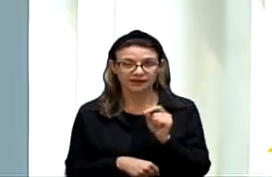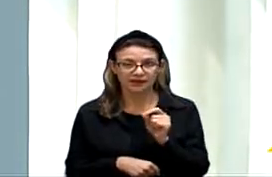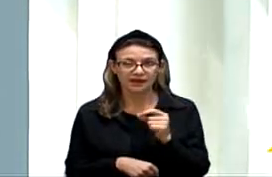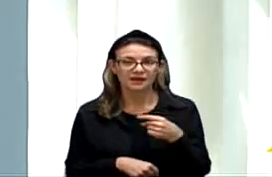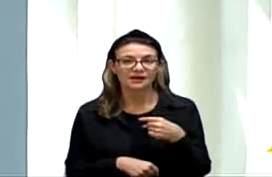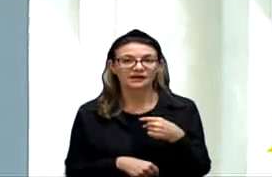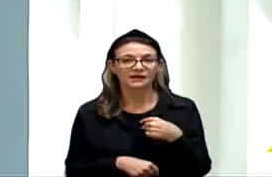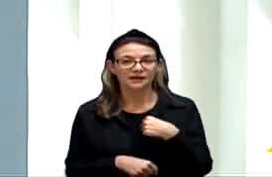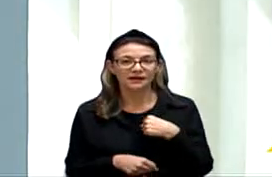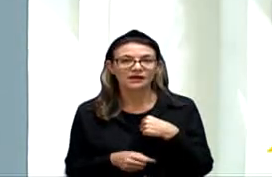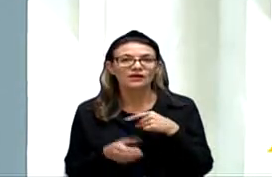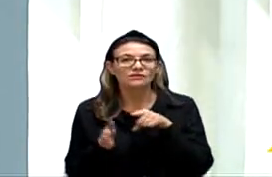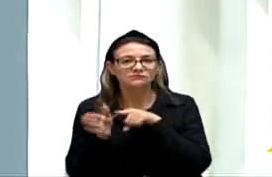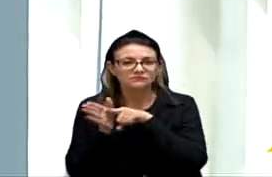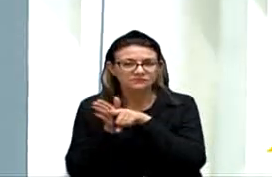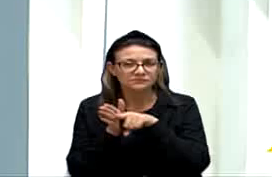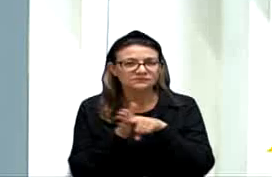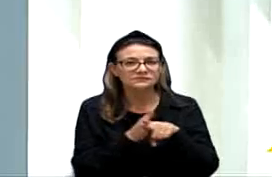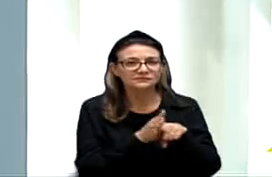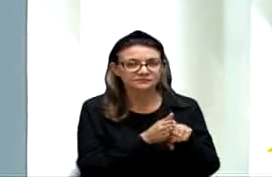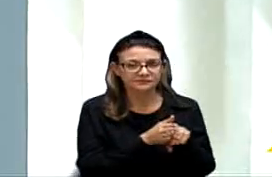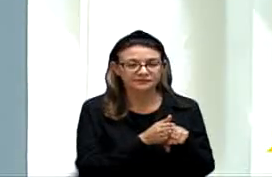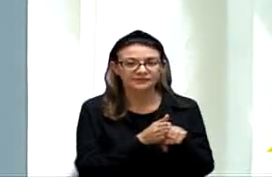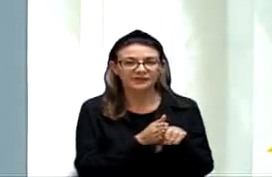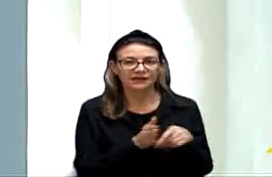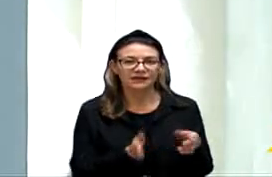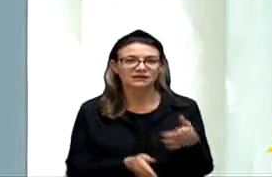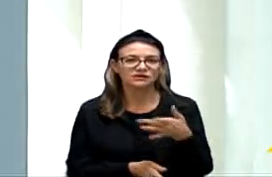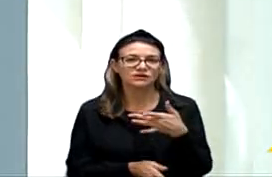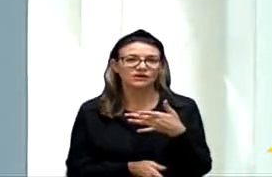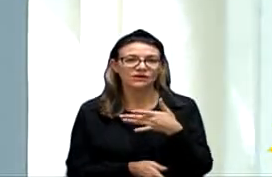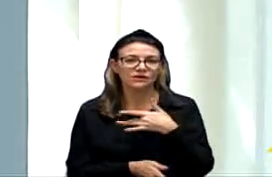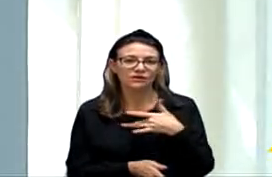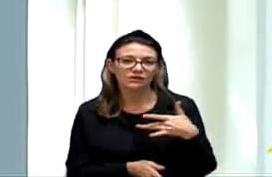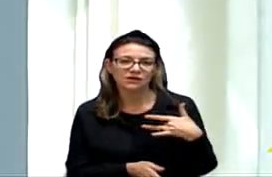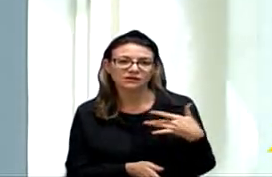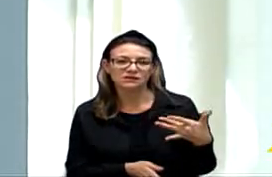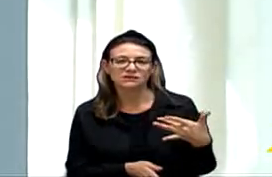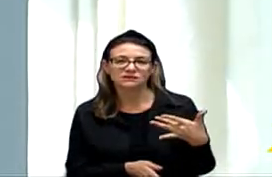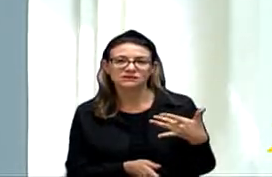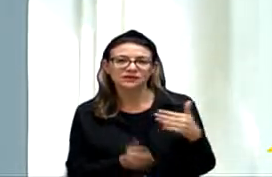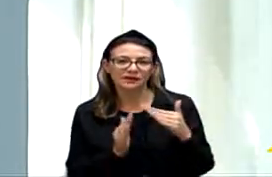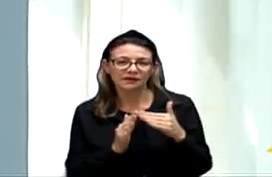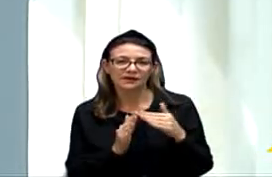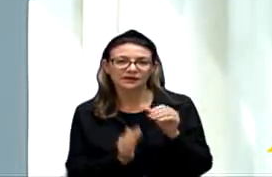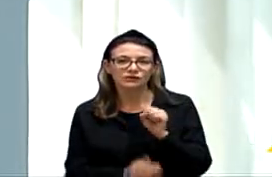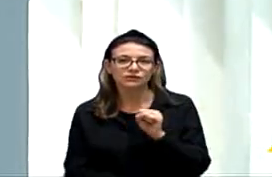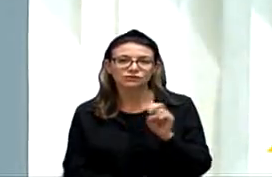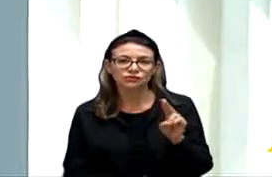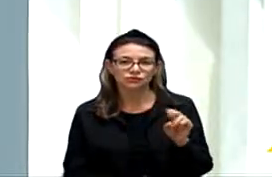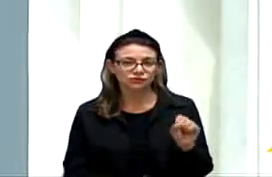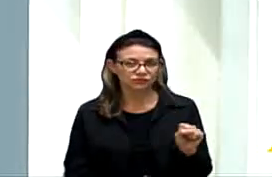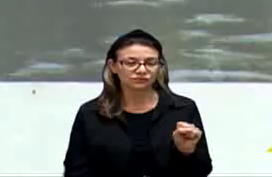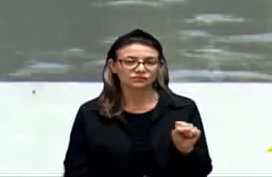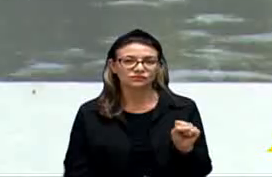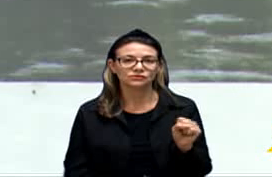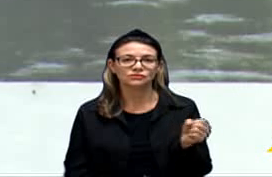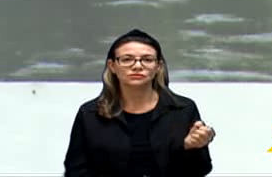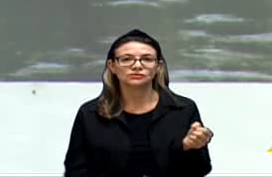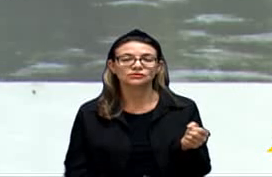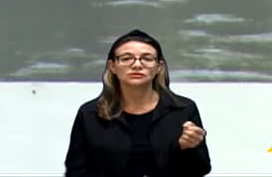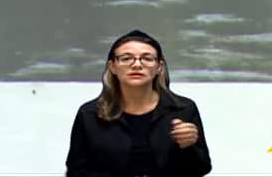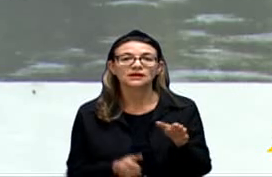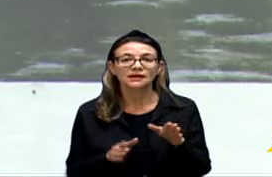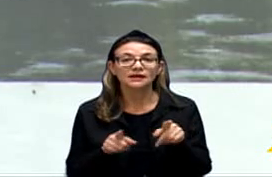não só as unidades básicas saúde mas também as phs tem fiscalizados função Nosa